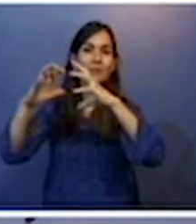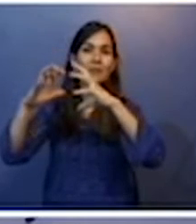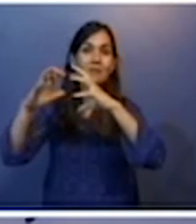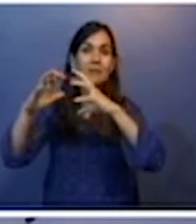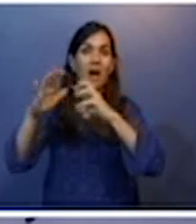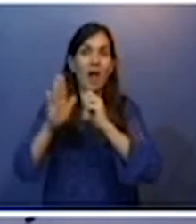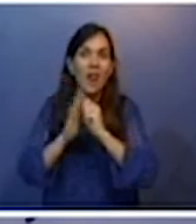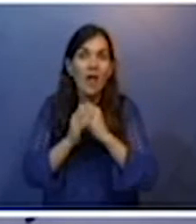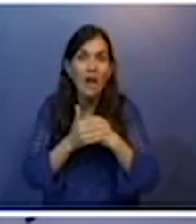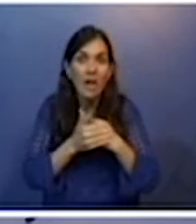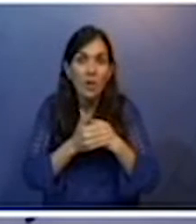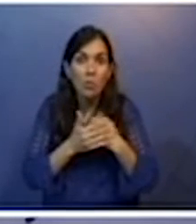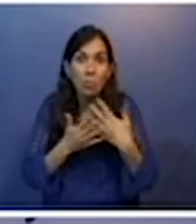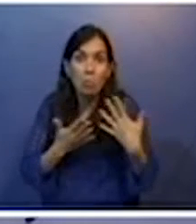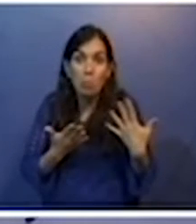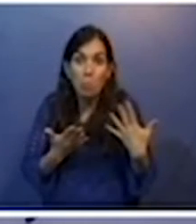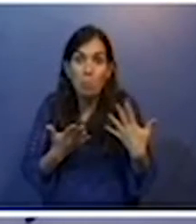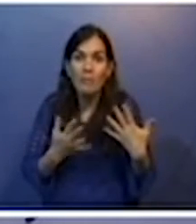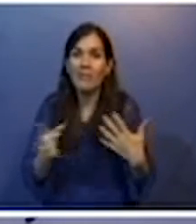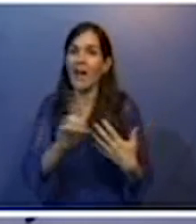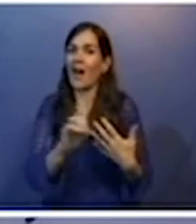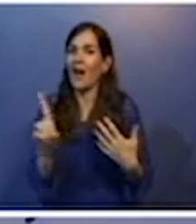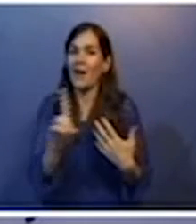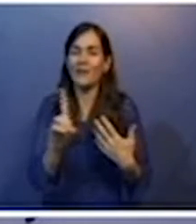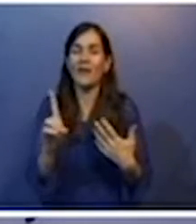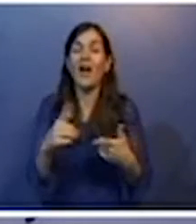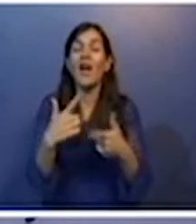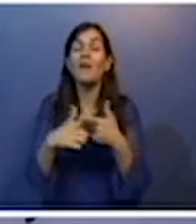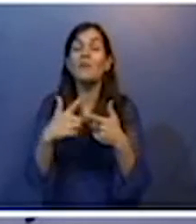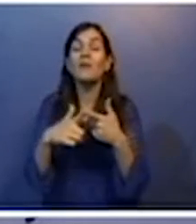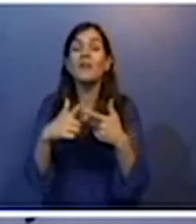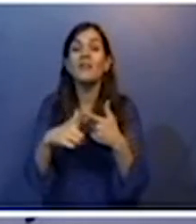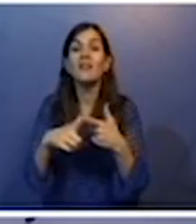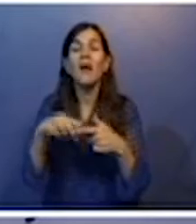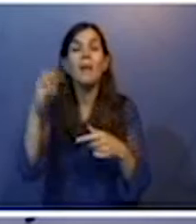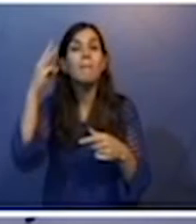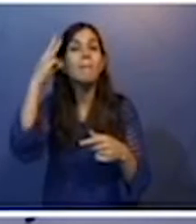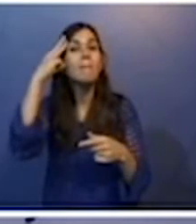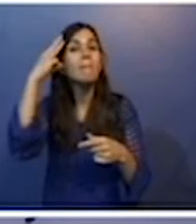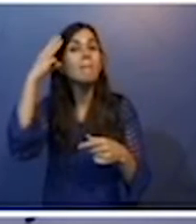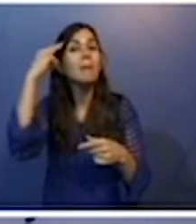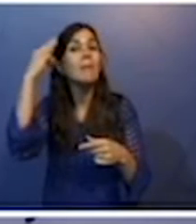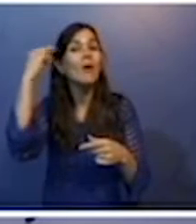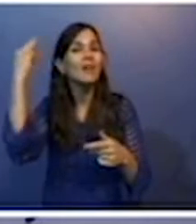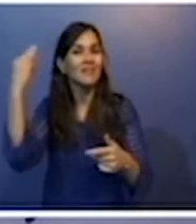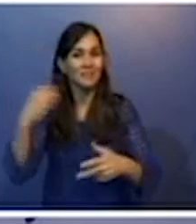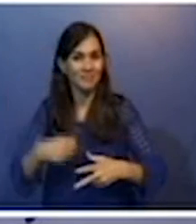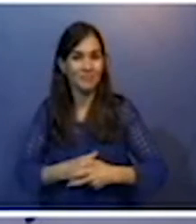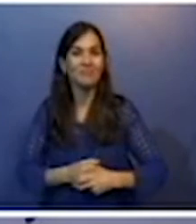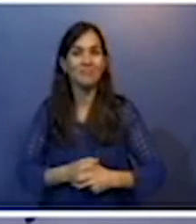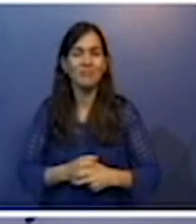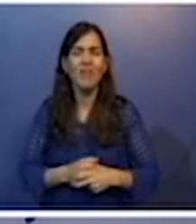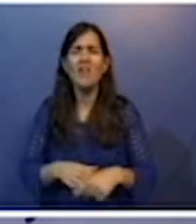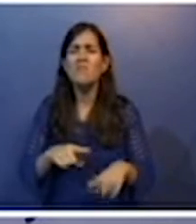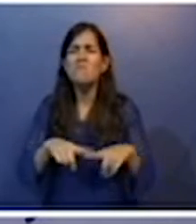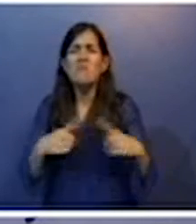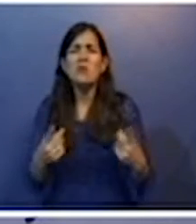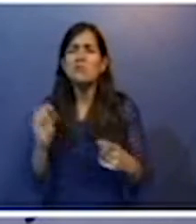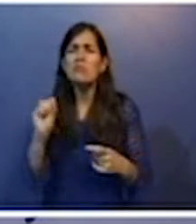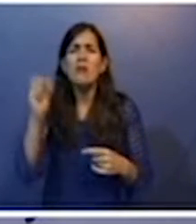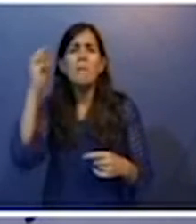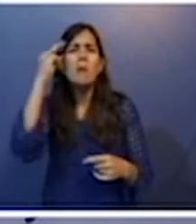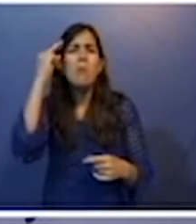Mistério? Nada disso. São apenas as memórias. Mas o que são